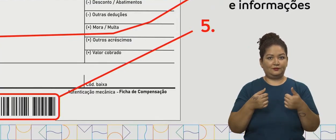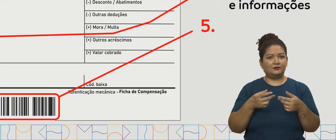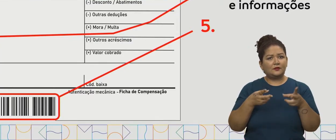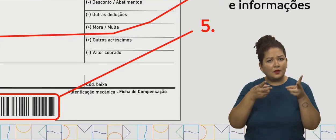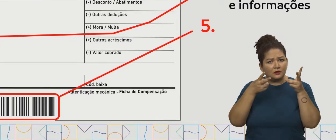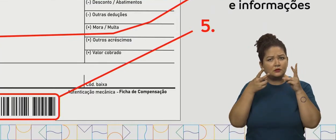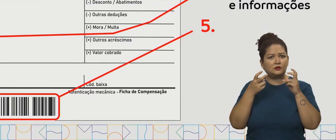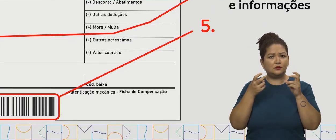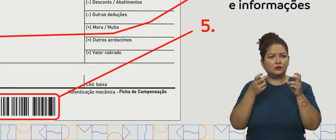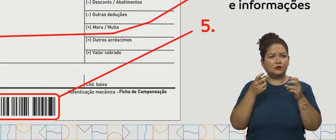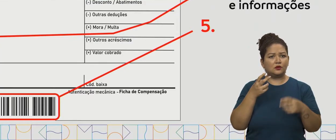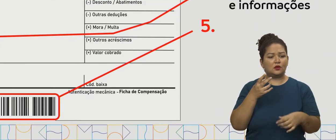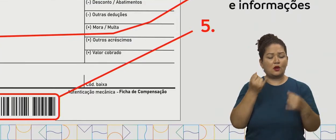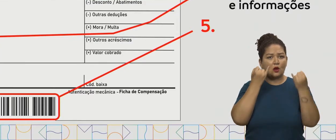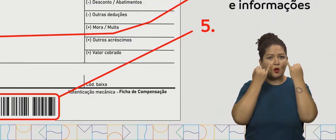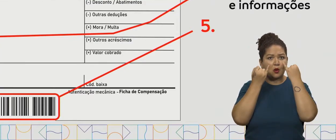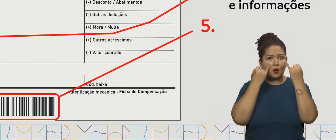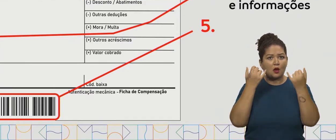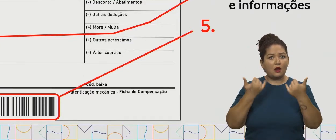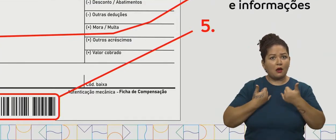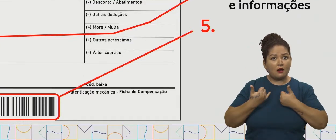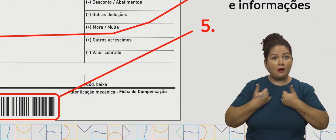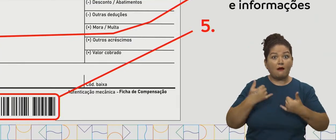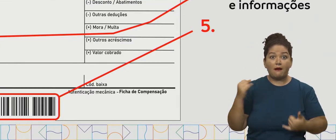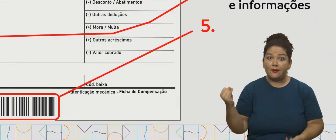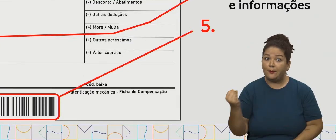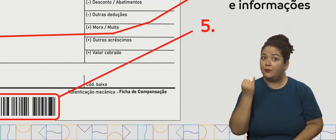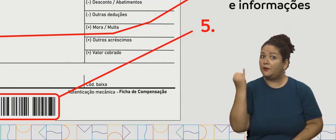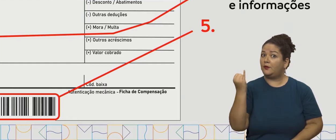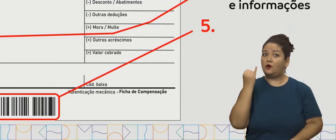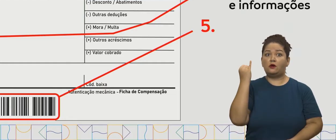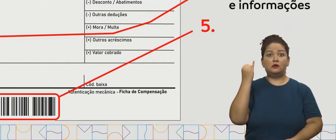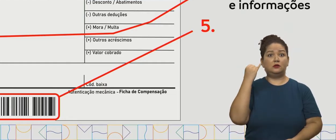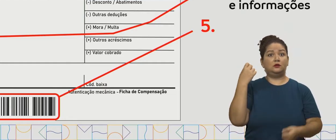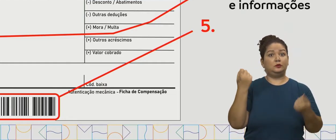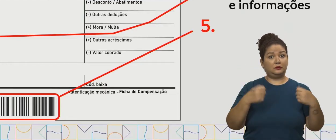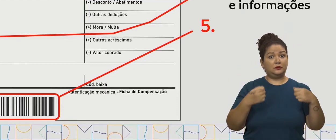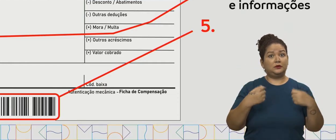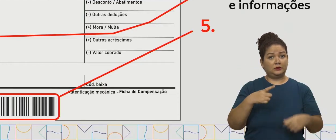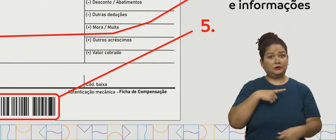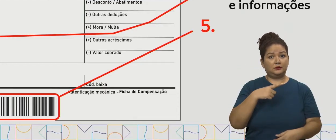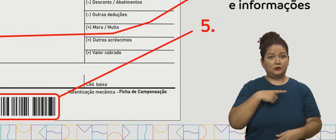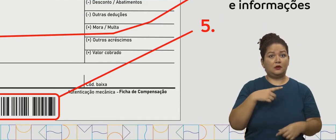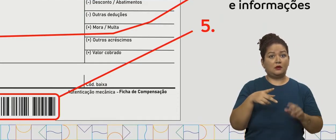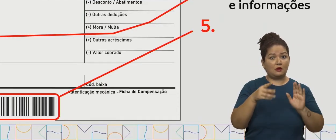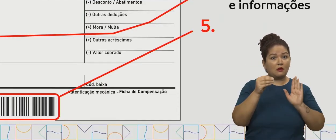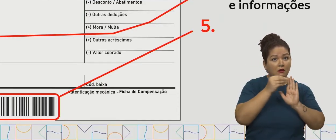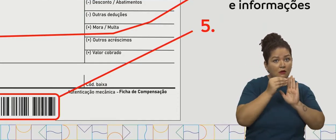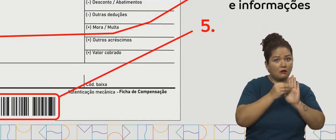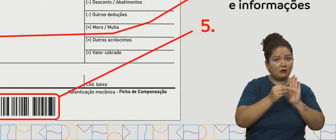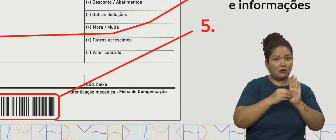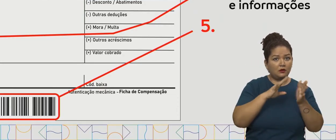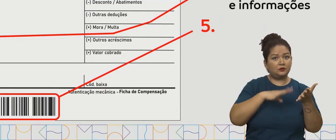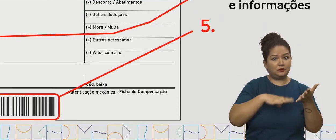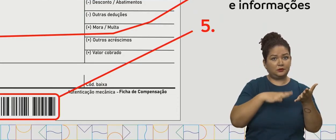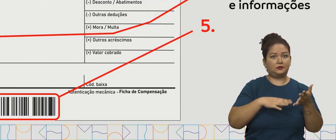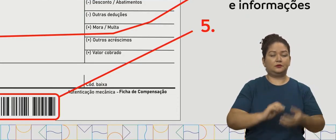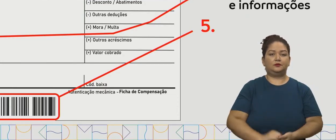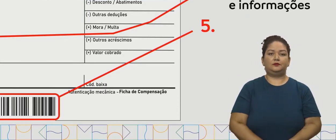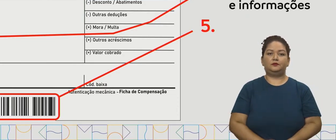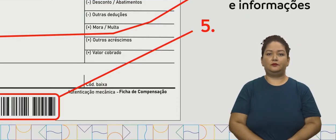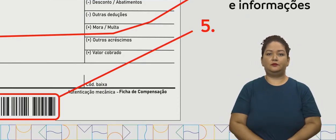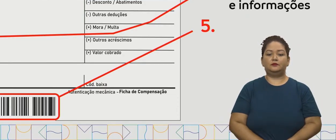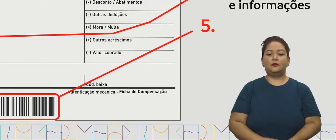boleto. Percebam que toda essa informação é pertinente ao campo dos dados do boleto. E a